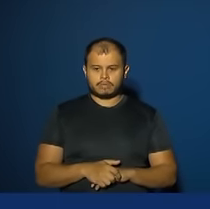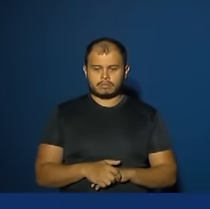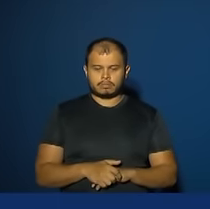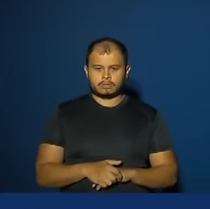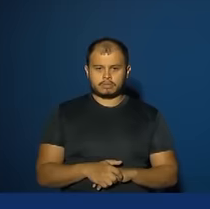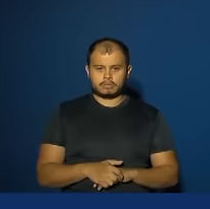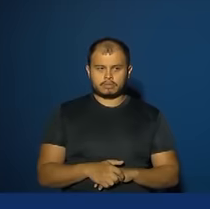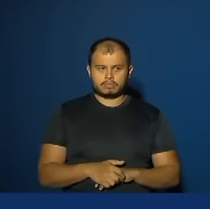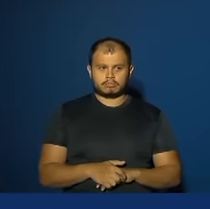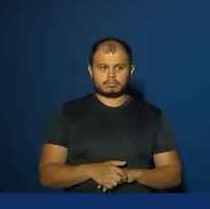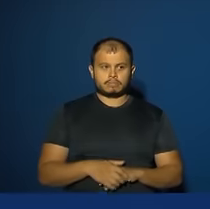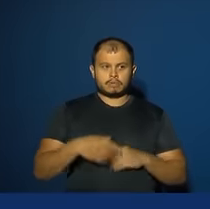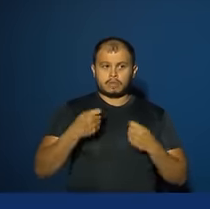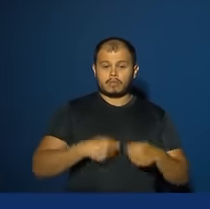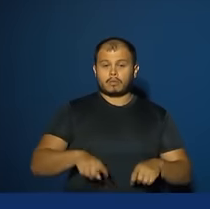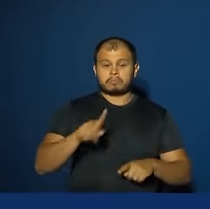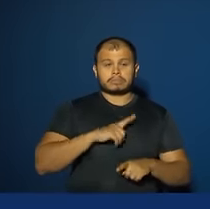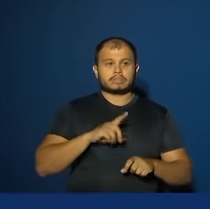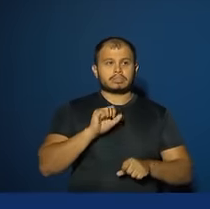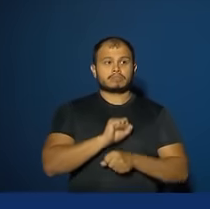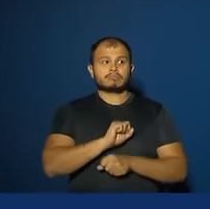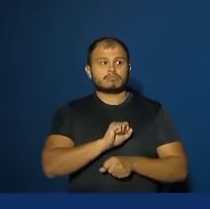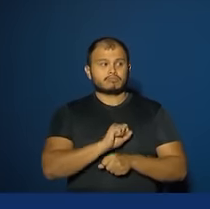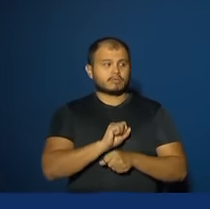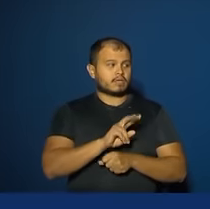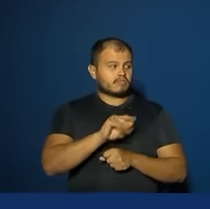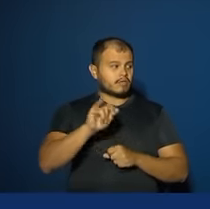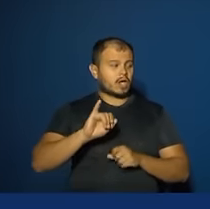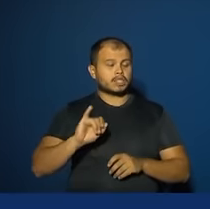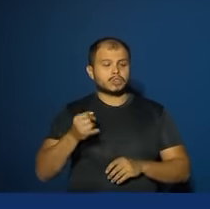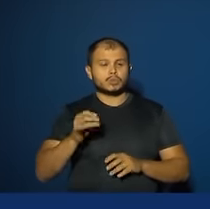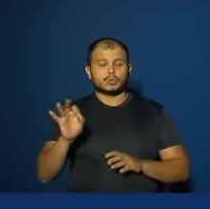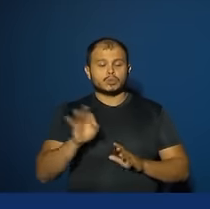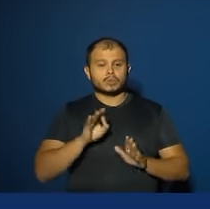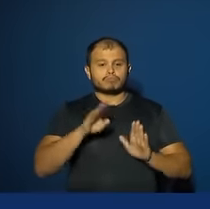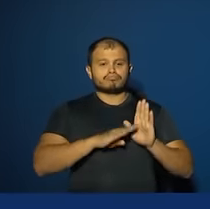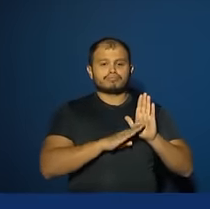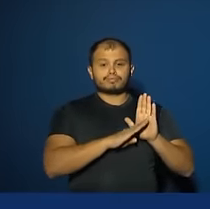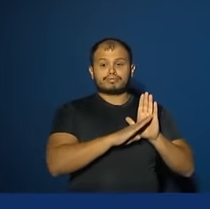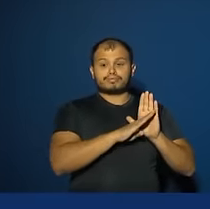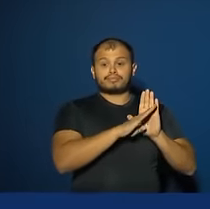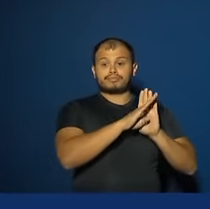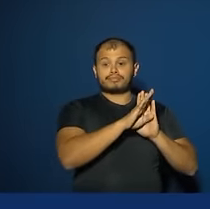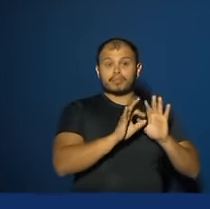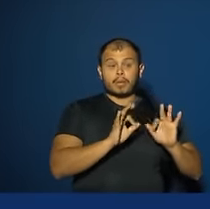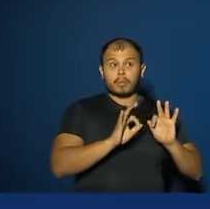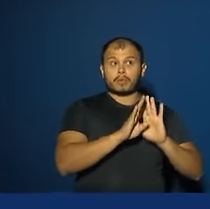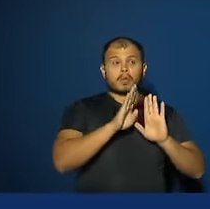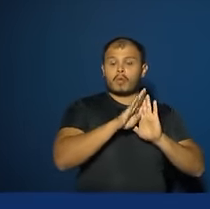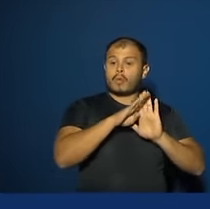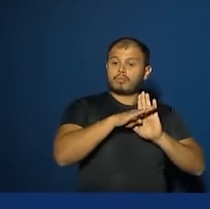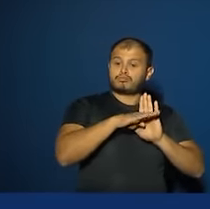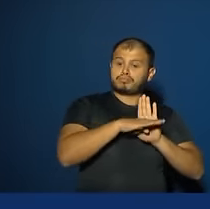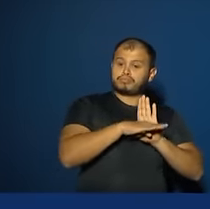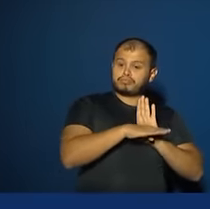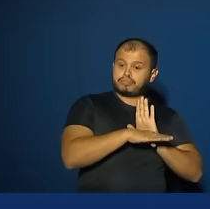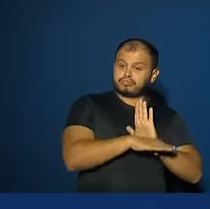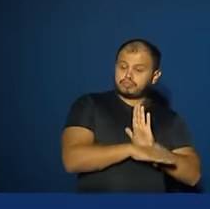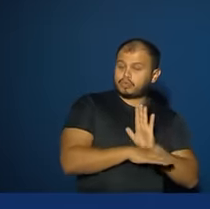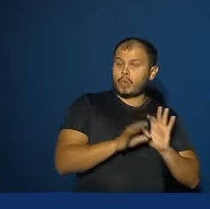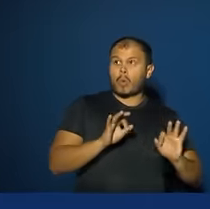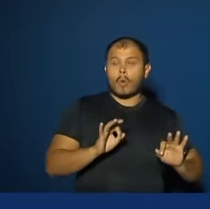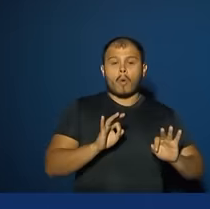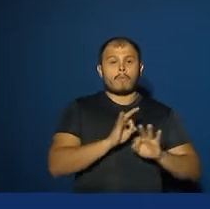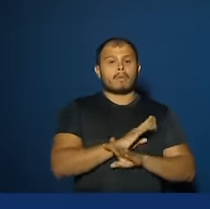você não precisa esperar para que a inflação tenha completado completamente a convergência